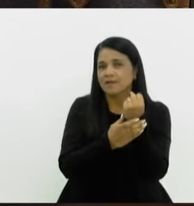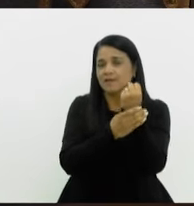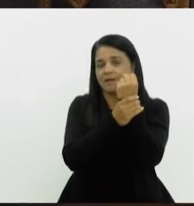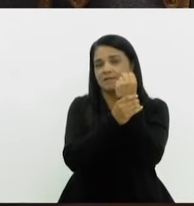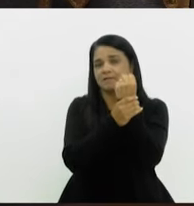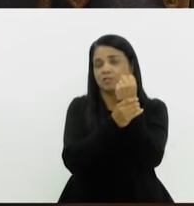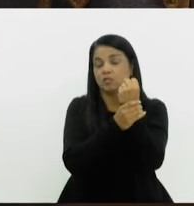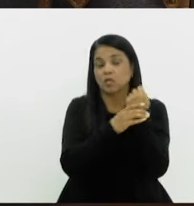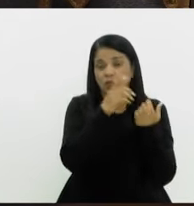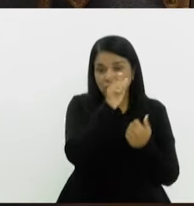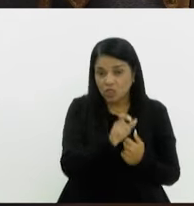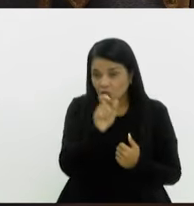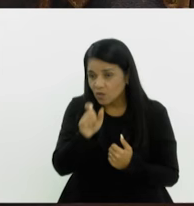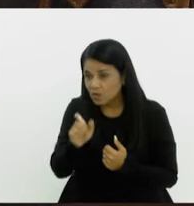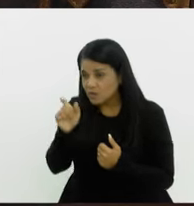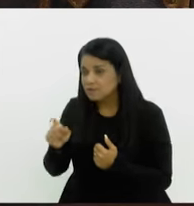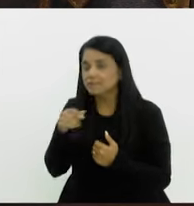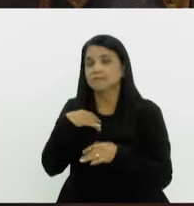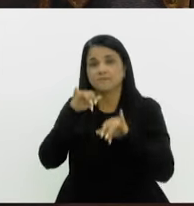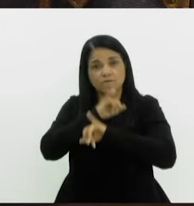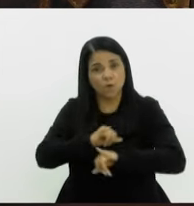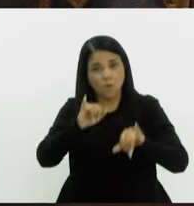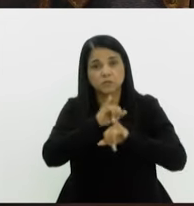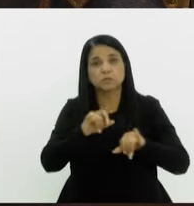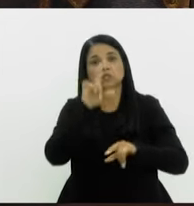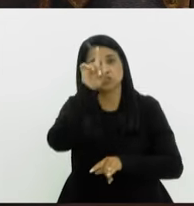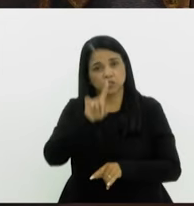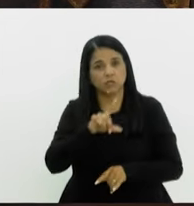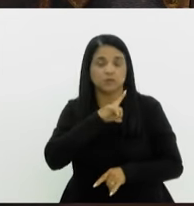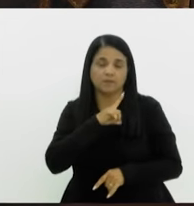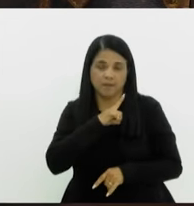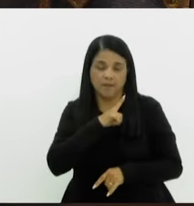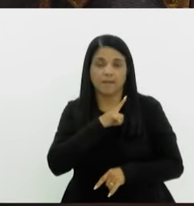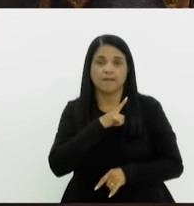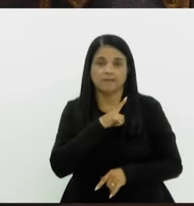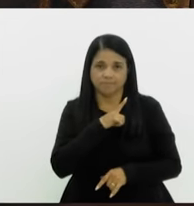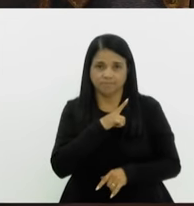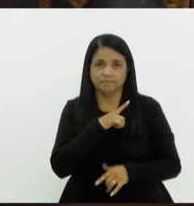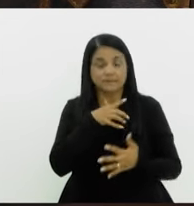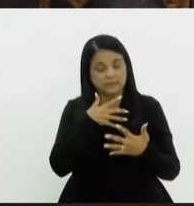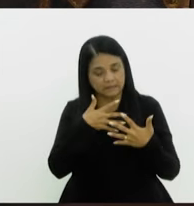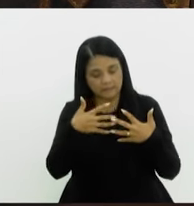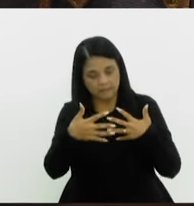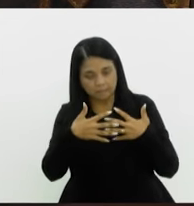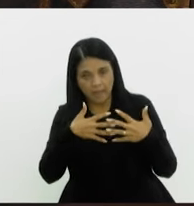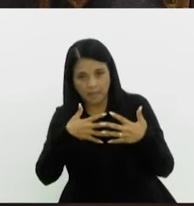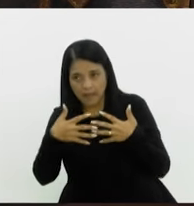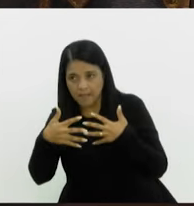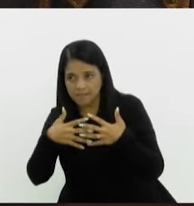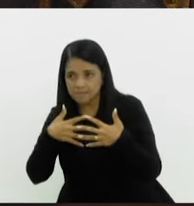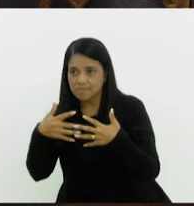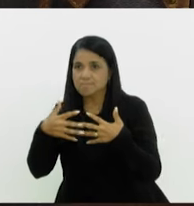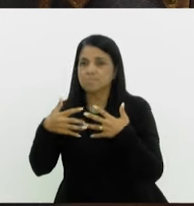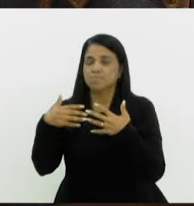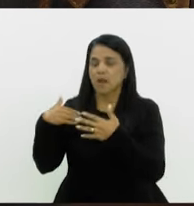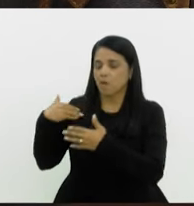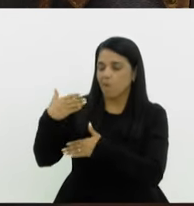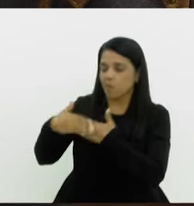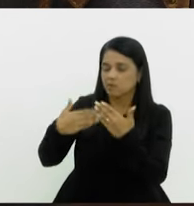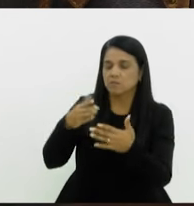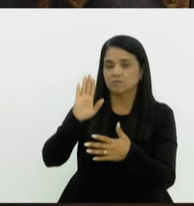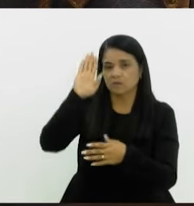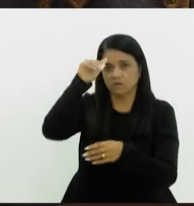tenham acesso a todas as informações eh necessárias e e transparentes para que o processo eleitoral